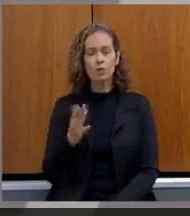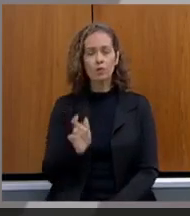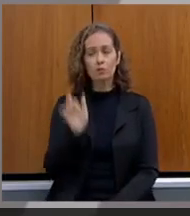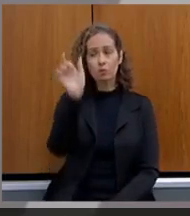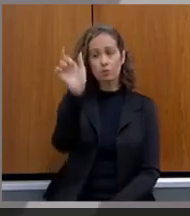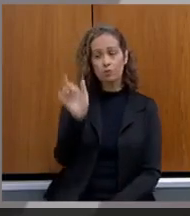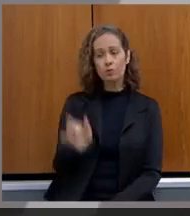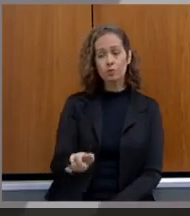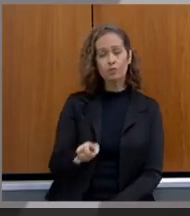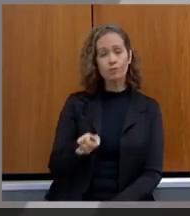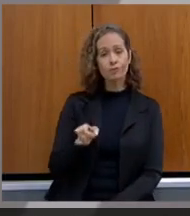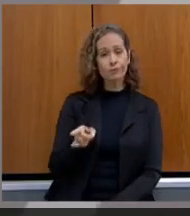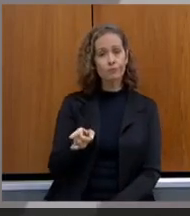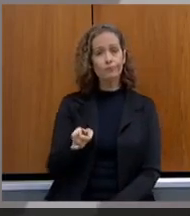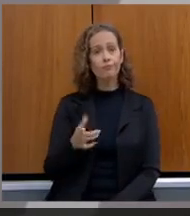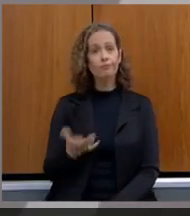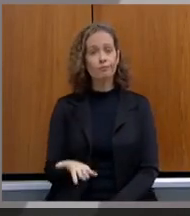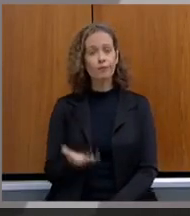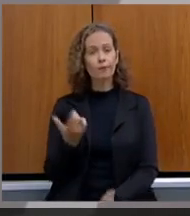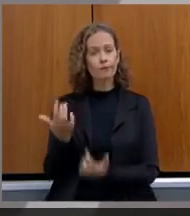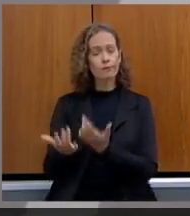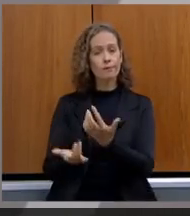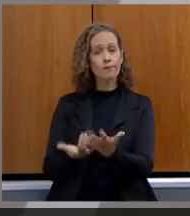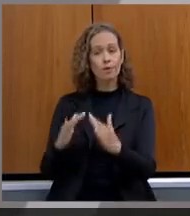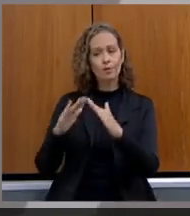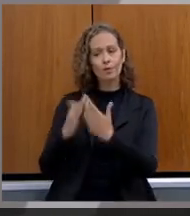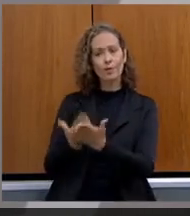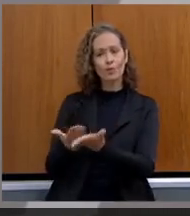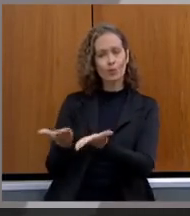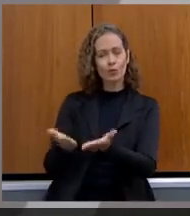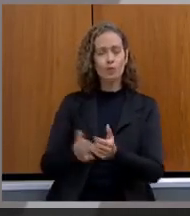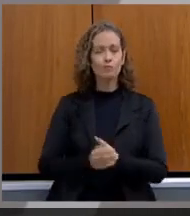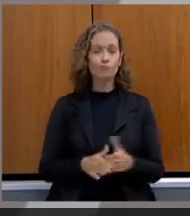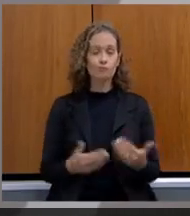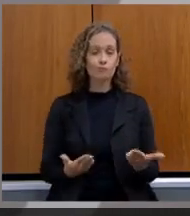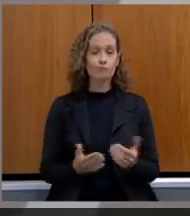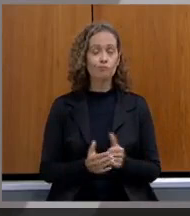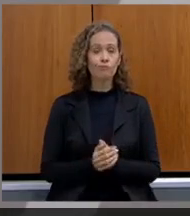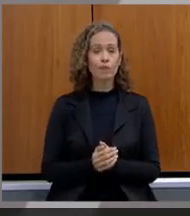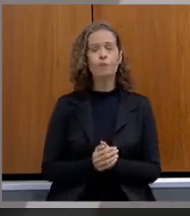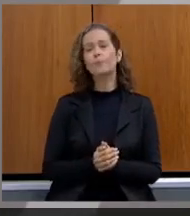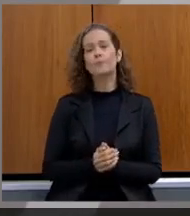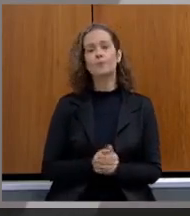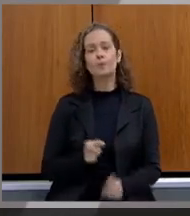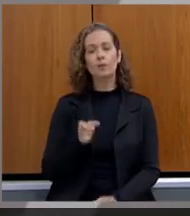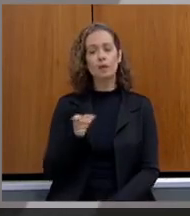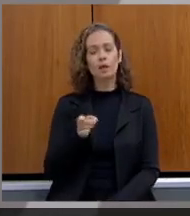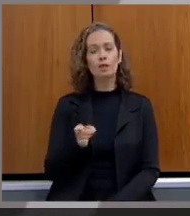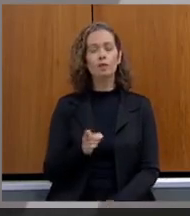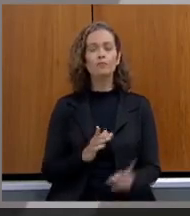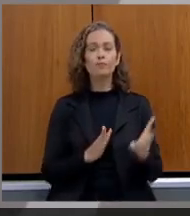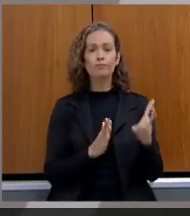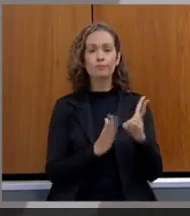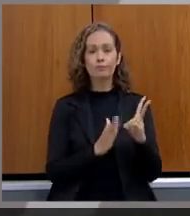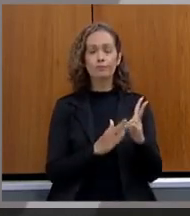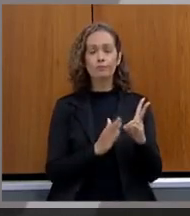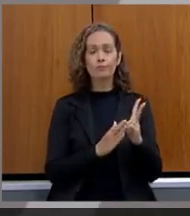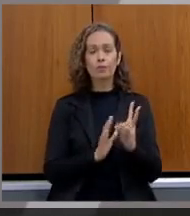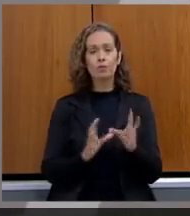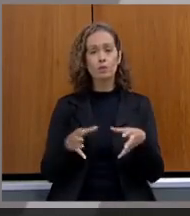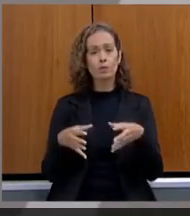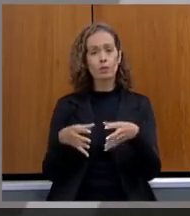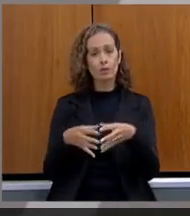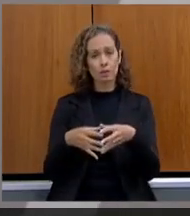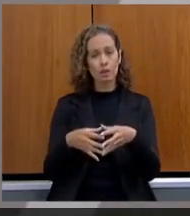da tribo indígena na escola estadual indígena xukuru na Air nadei na aldeia bairro Preto